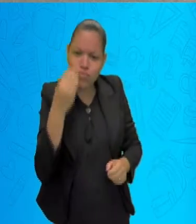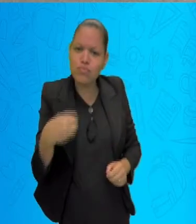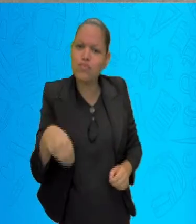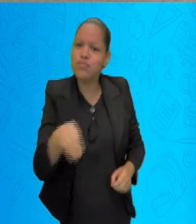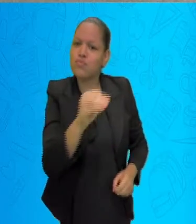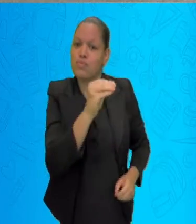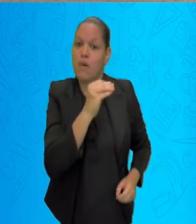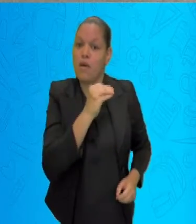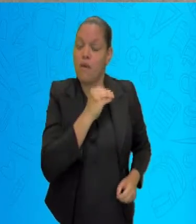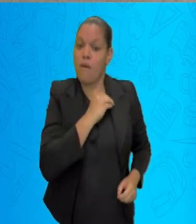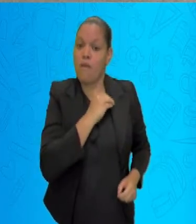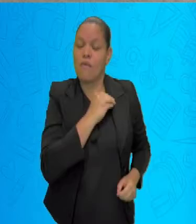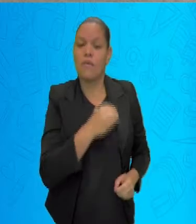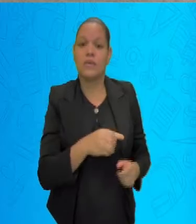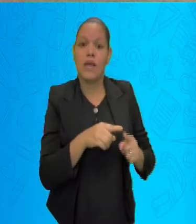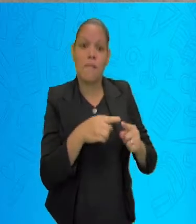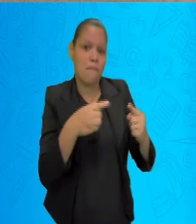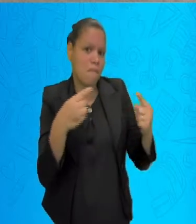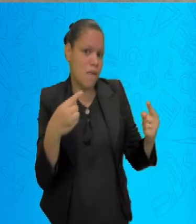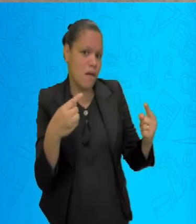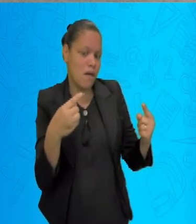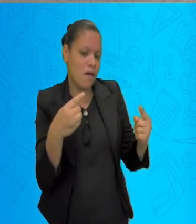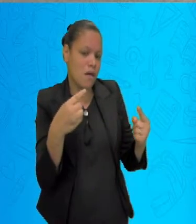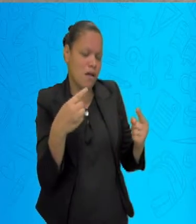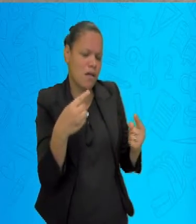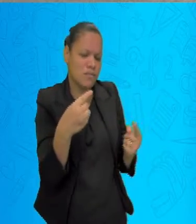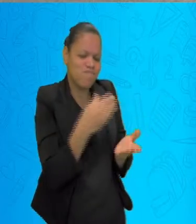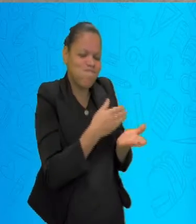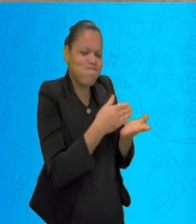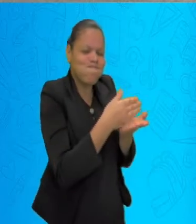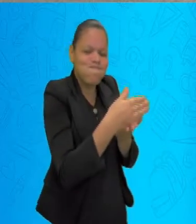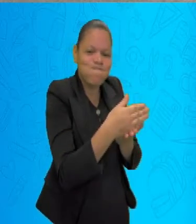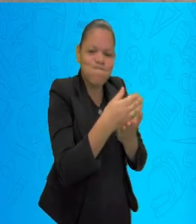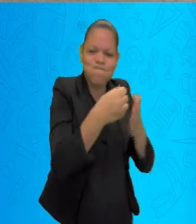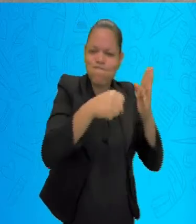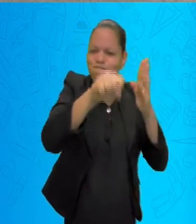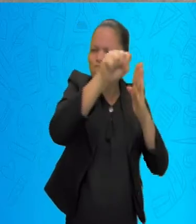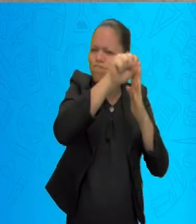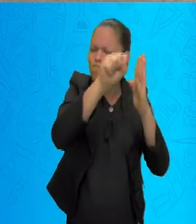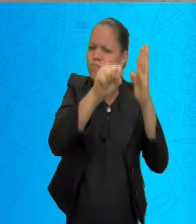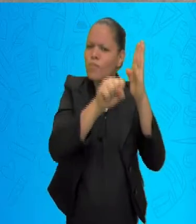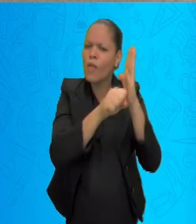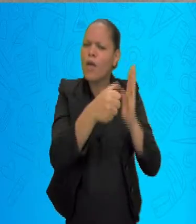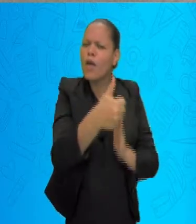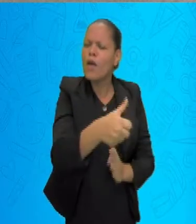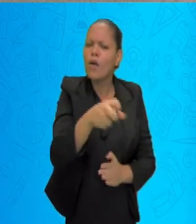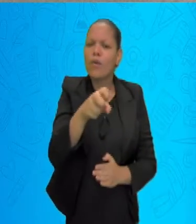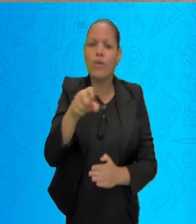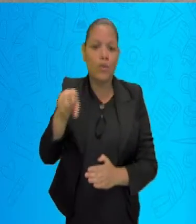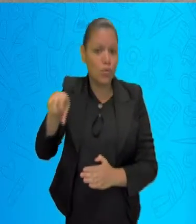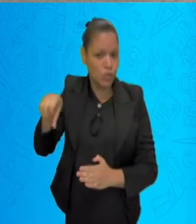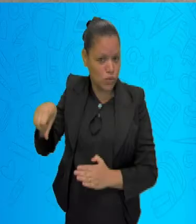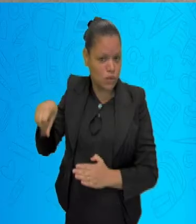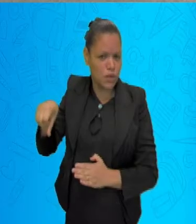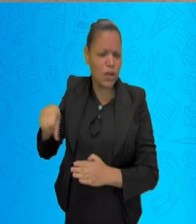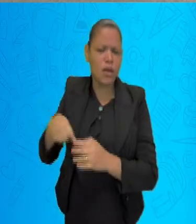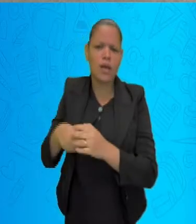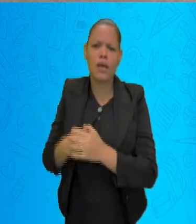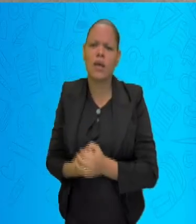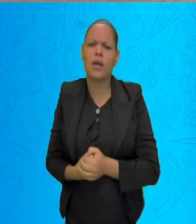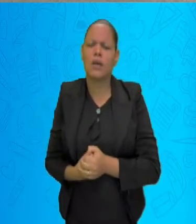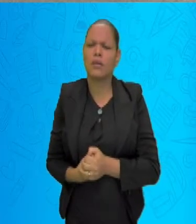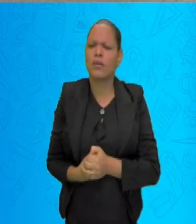um movimento de emancipação chamou forças e pressionou a metrópole a se